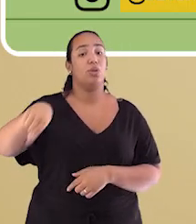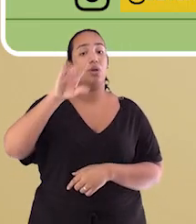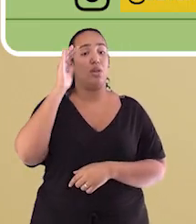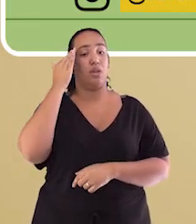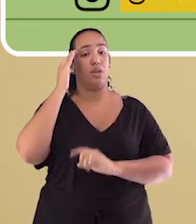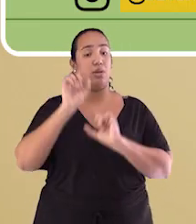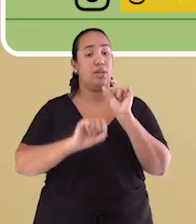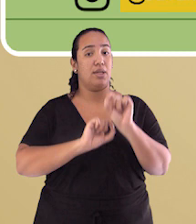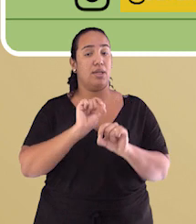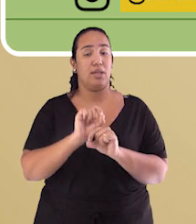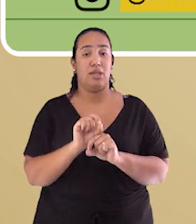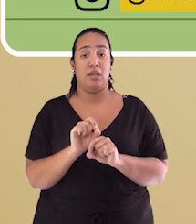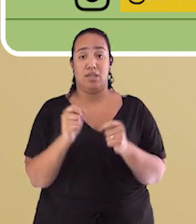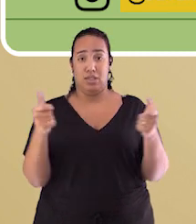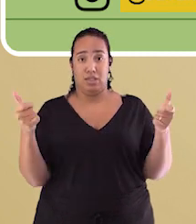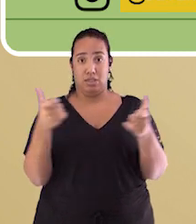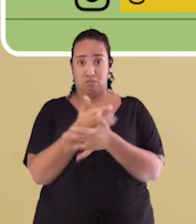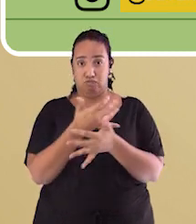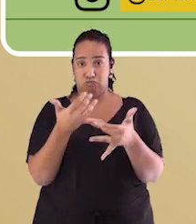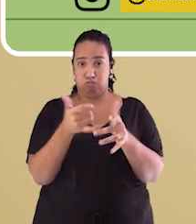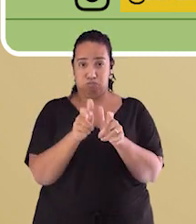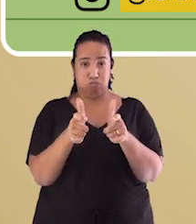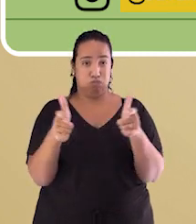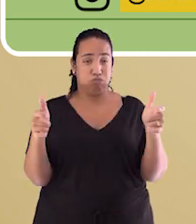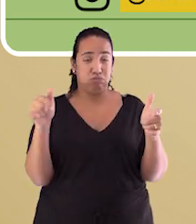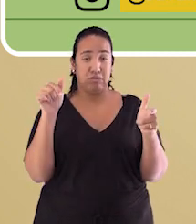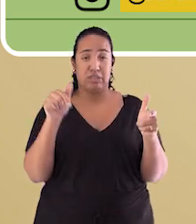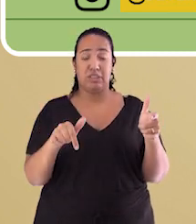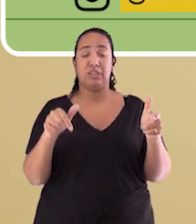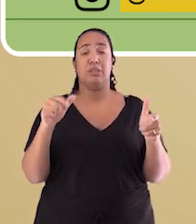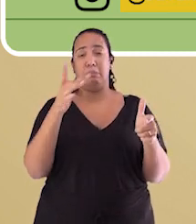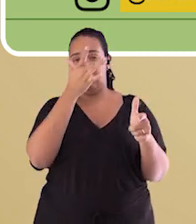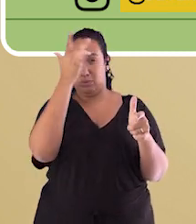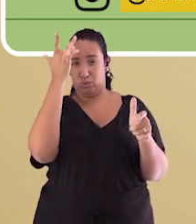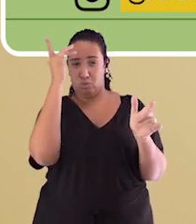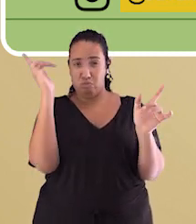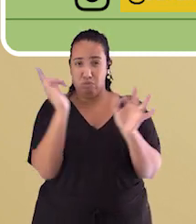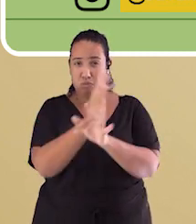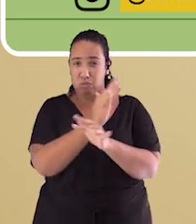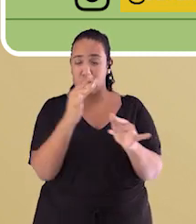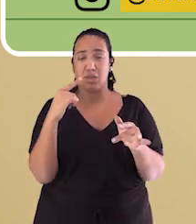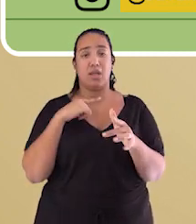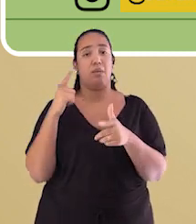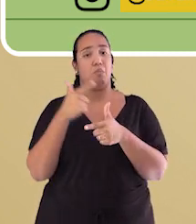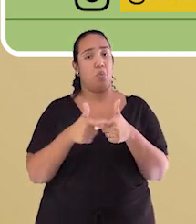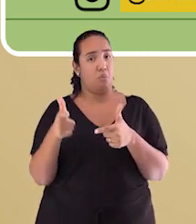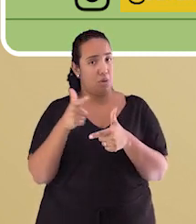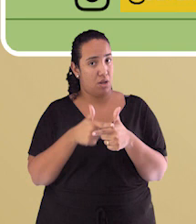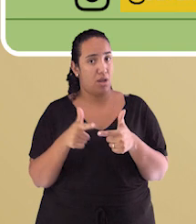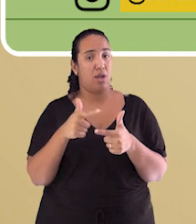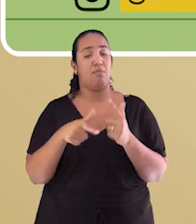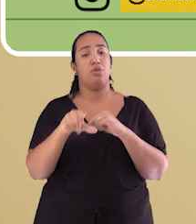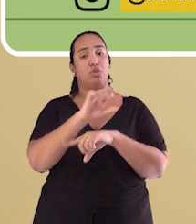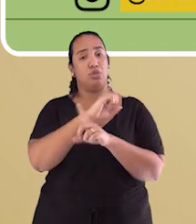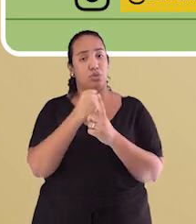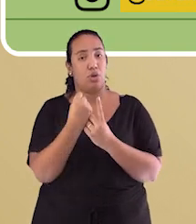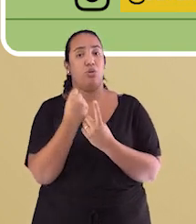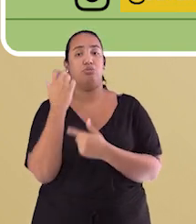podemos compreender que em metrópoles e cidades com grande urbanização, problemas urbanos e